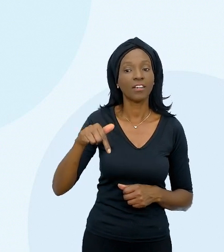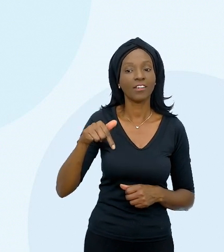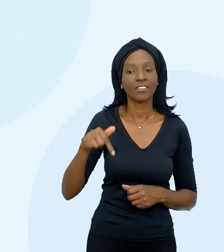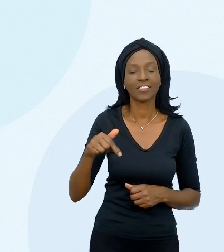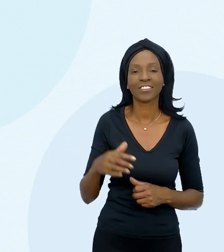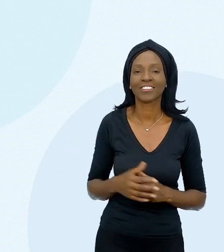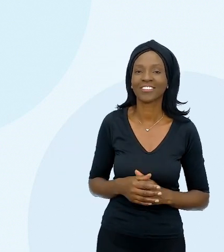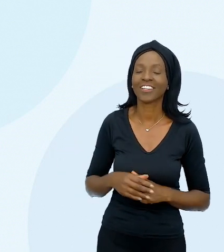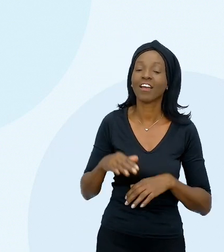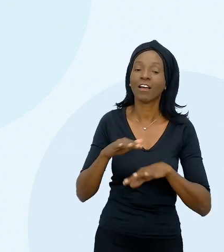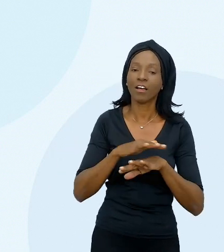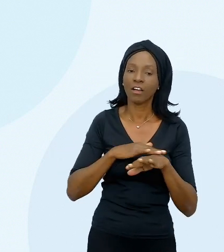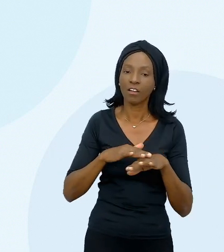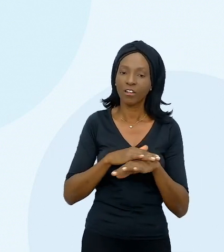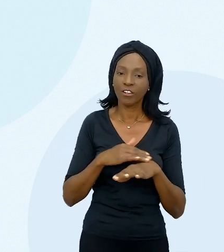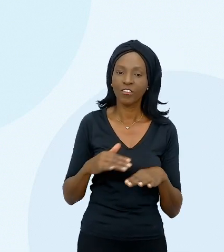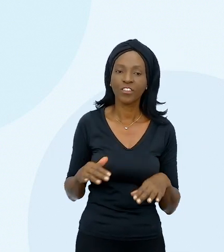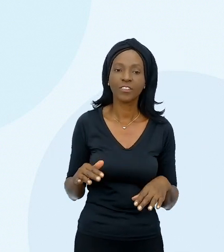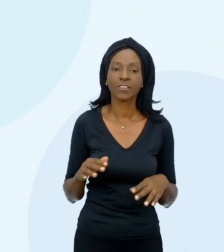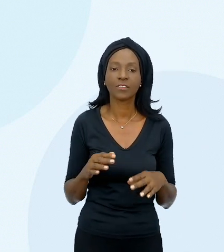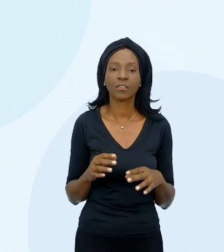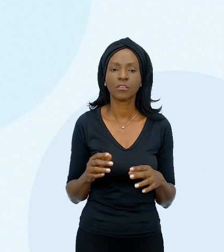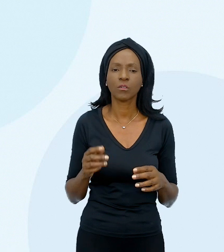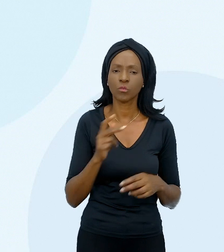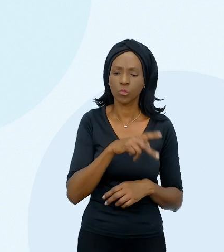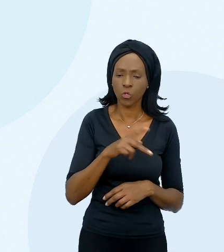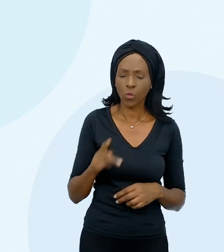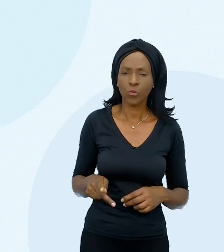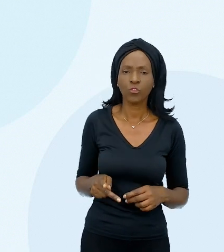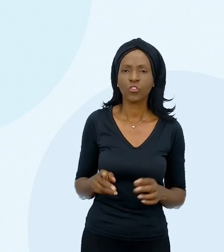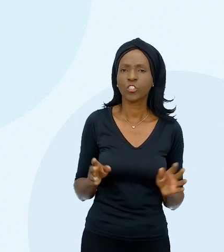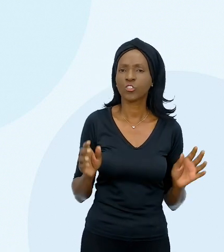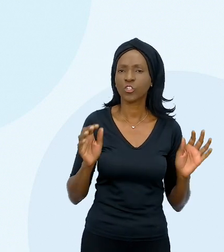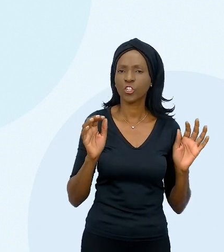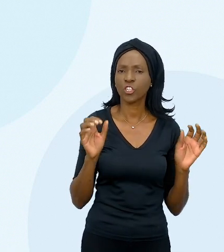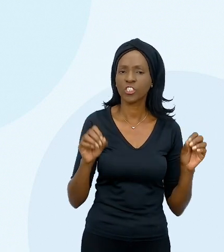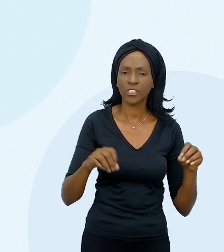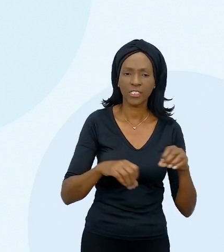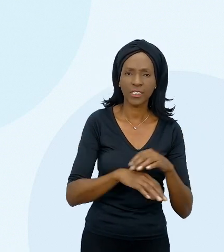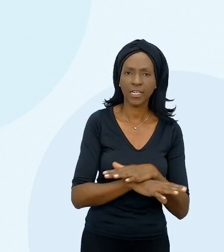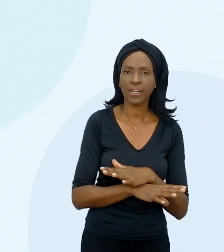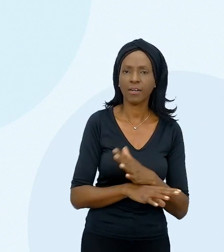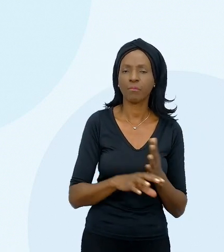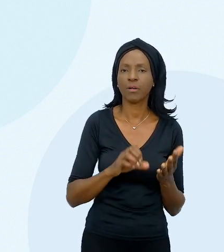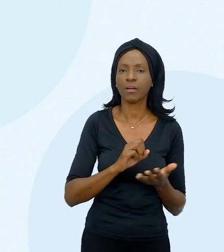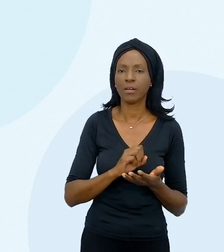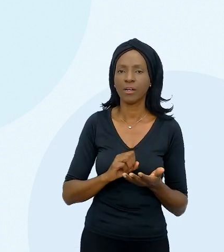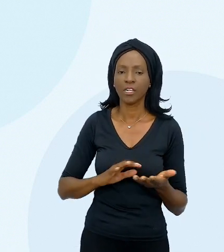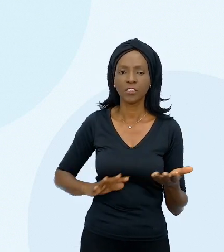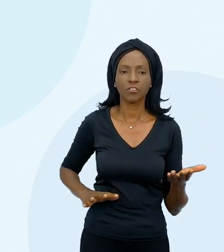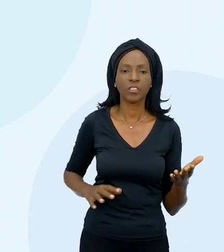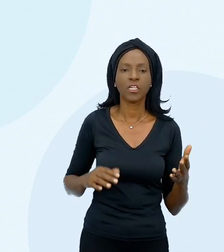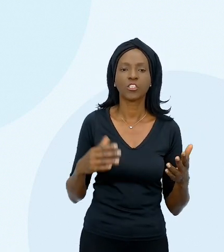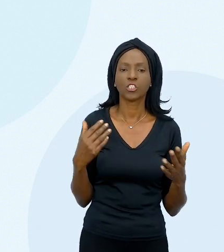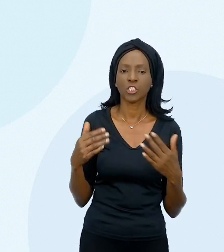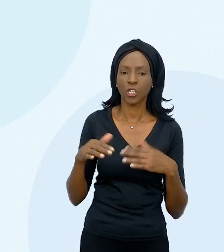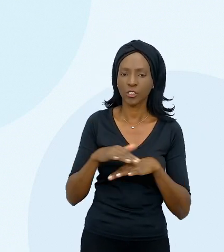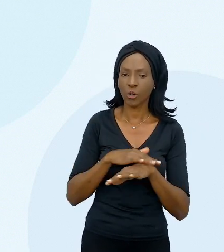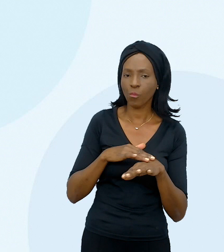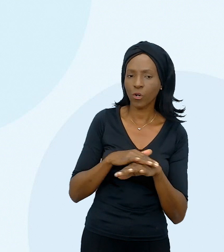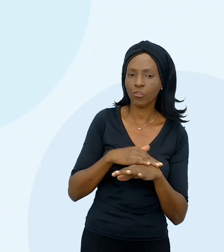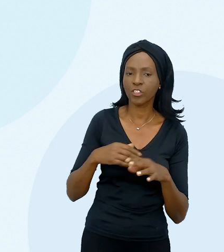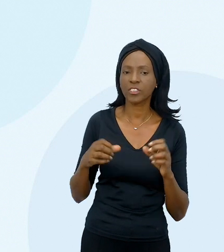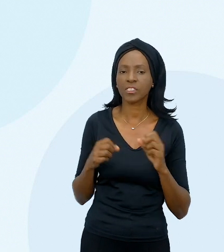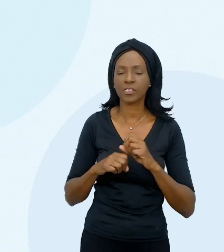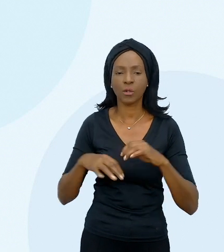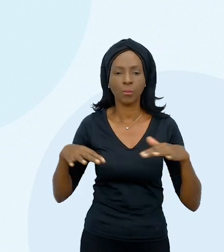Conversação em plenária. Bom, onde o professor, então, realiza o fechamento da atividade. Conversação em plenária, potencializando os resultados